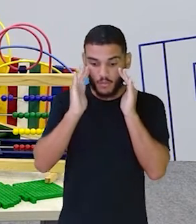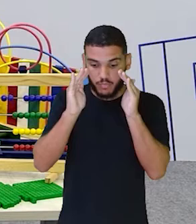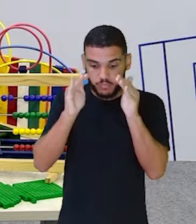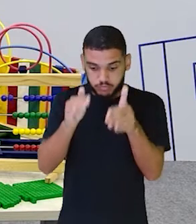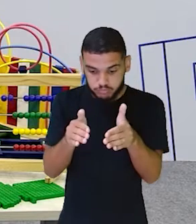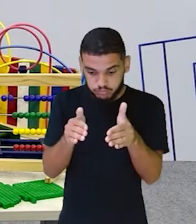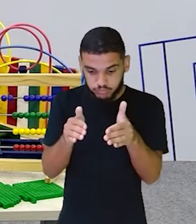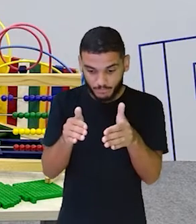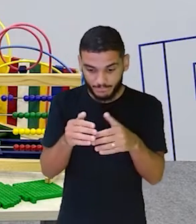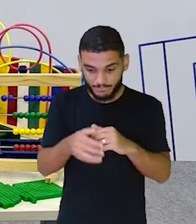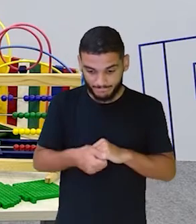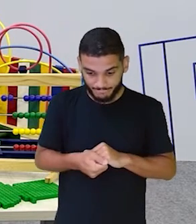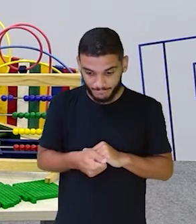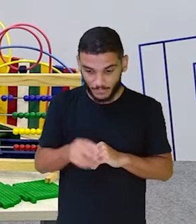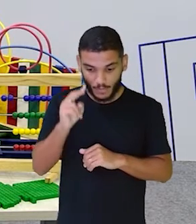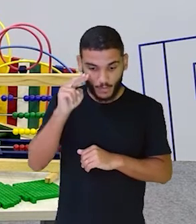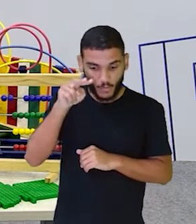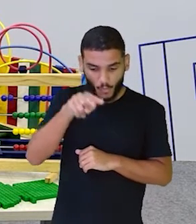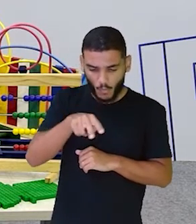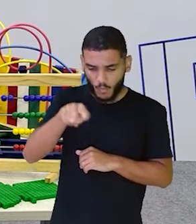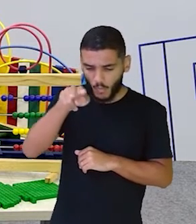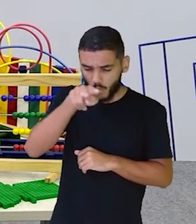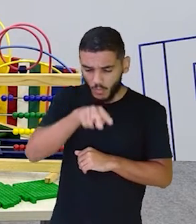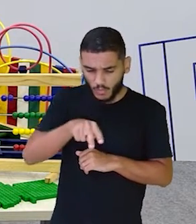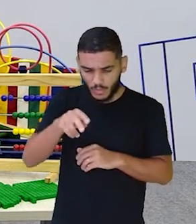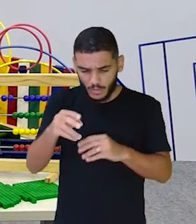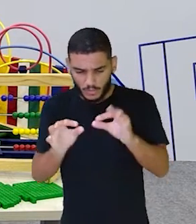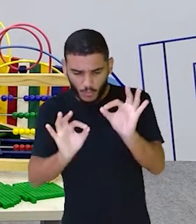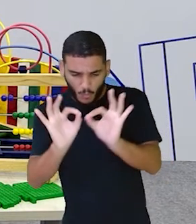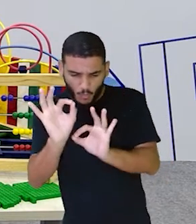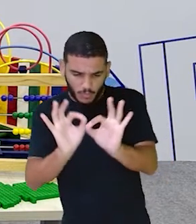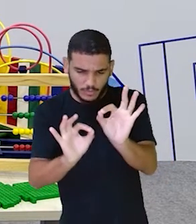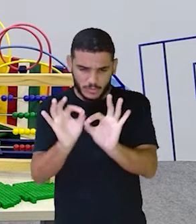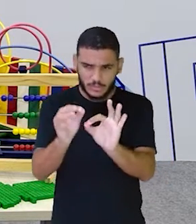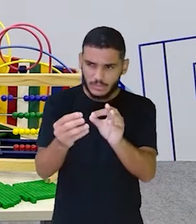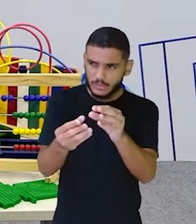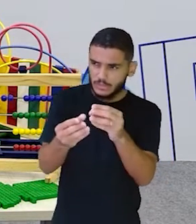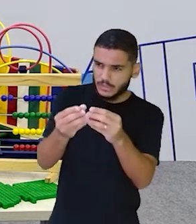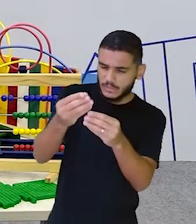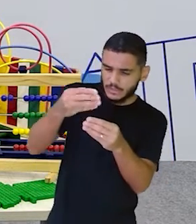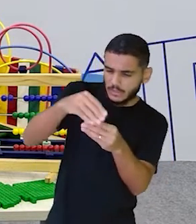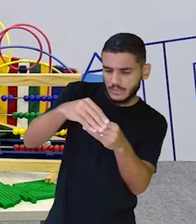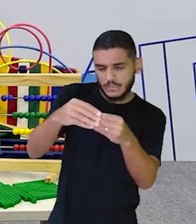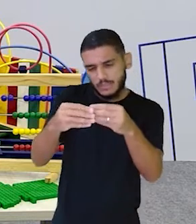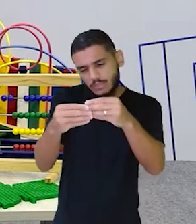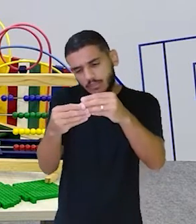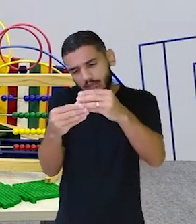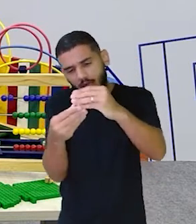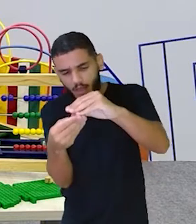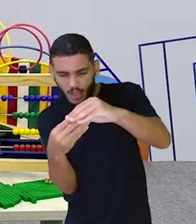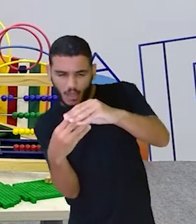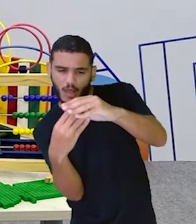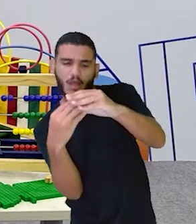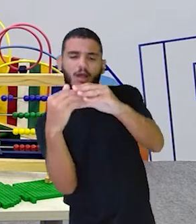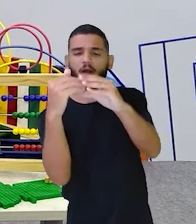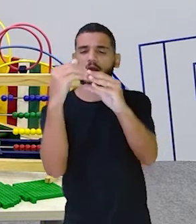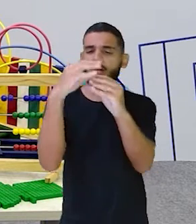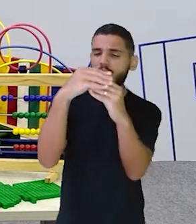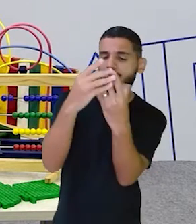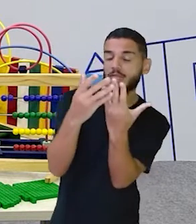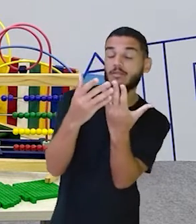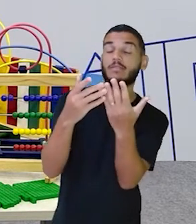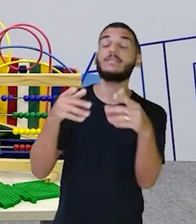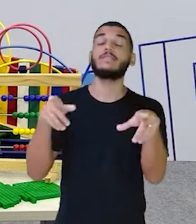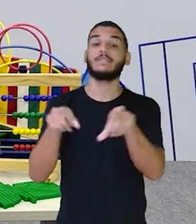ele fica muito centrado, ele olha e ele ajusta e além desse trabalho pode